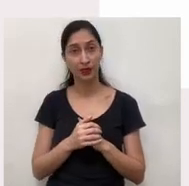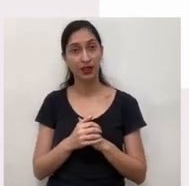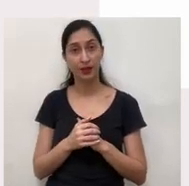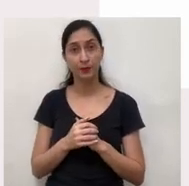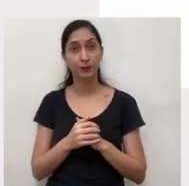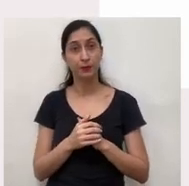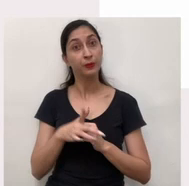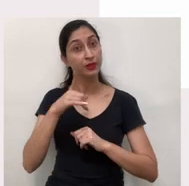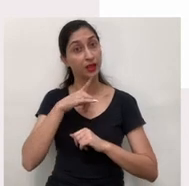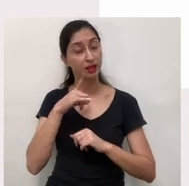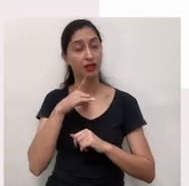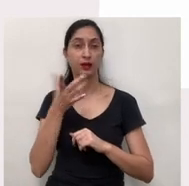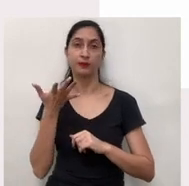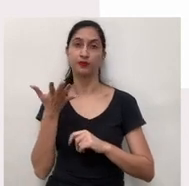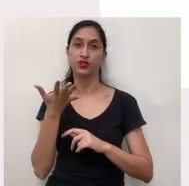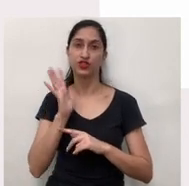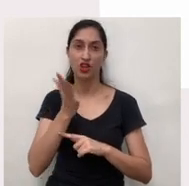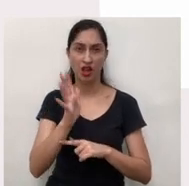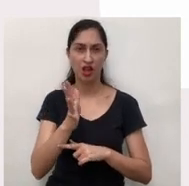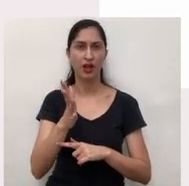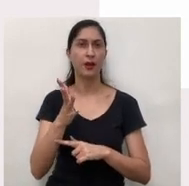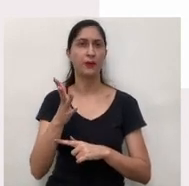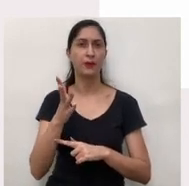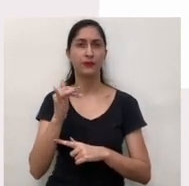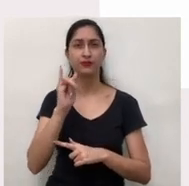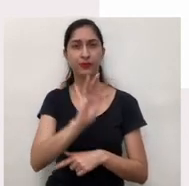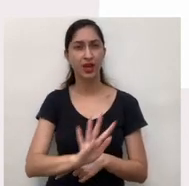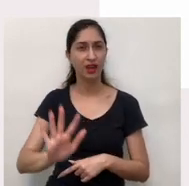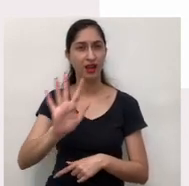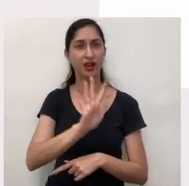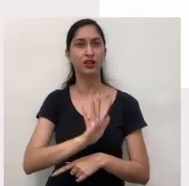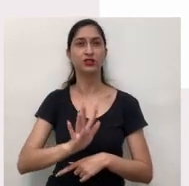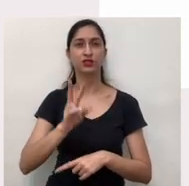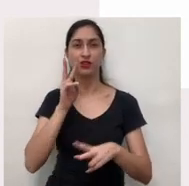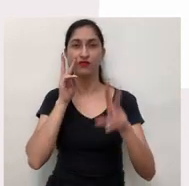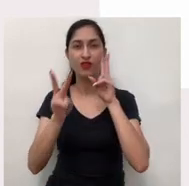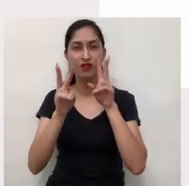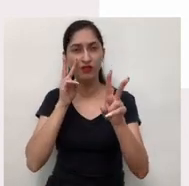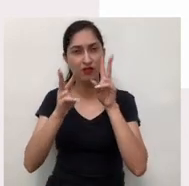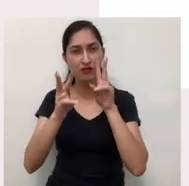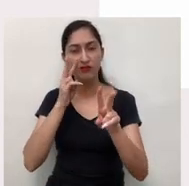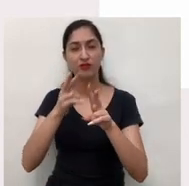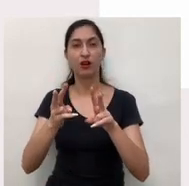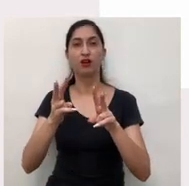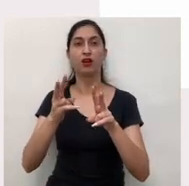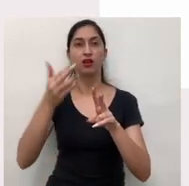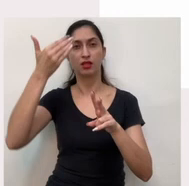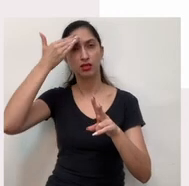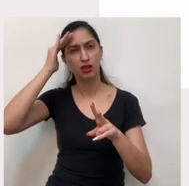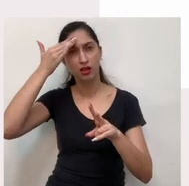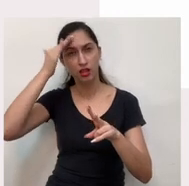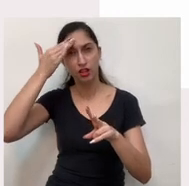uma história contada muito mais através das imagens do que das palavras, vamos dizer assim, né?